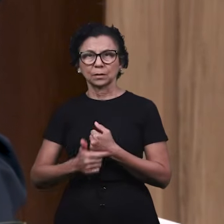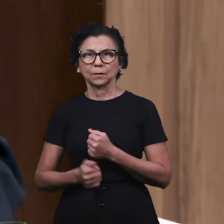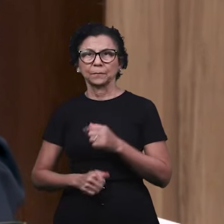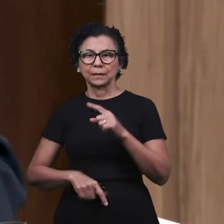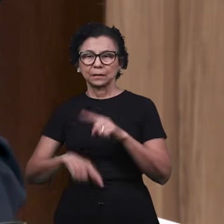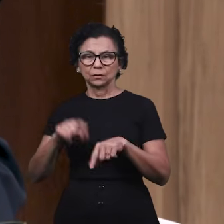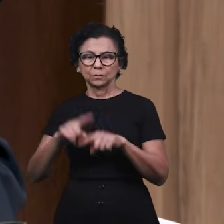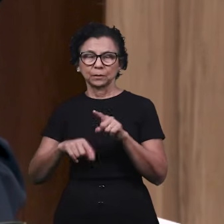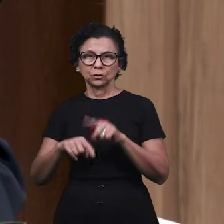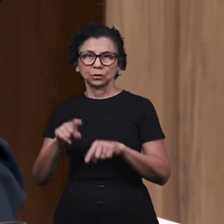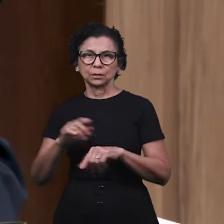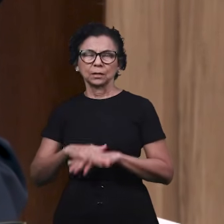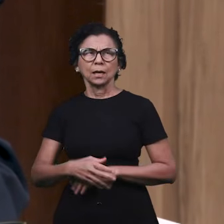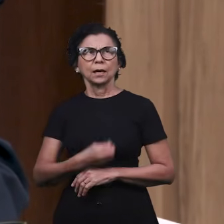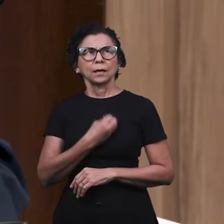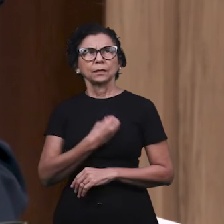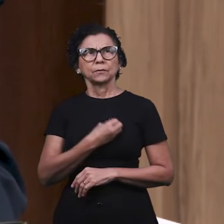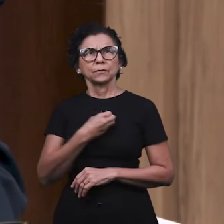95 anos.